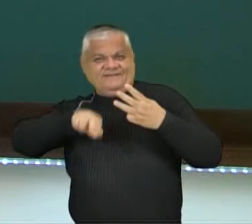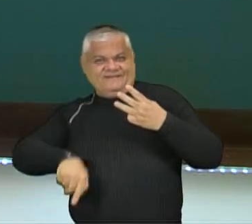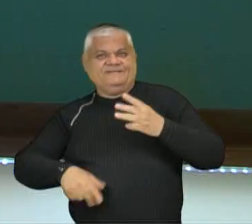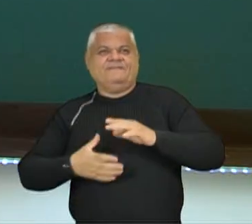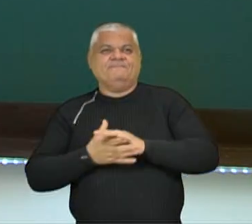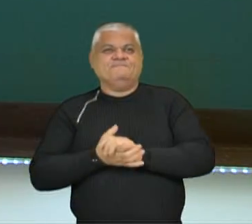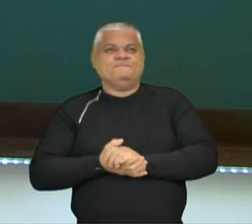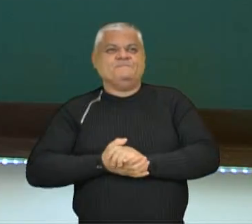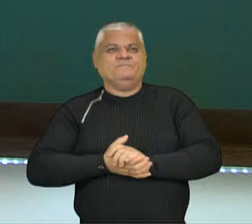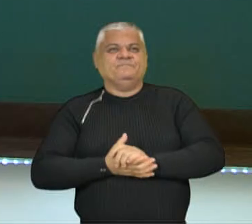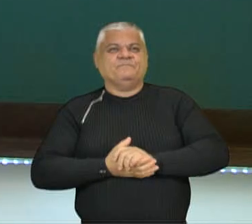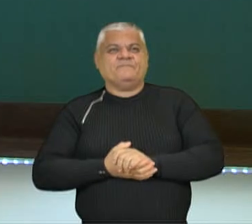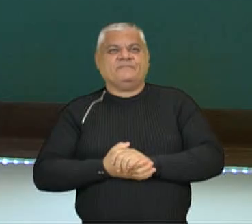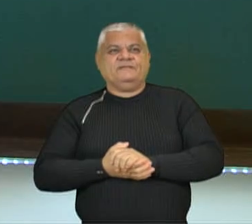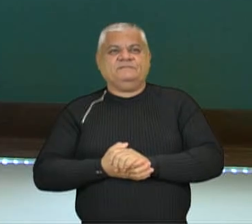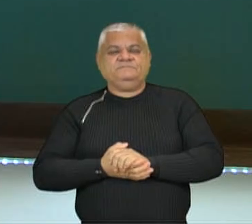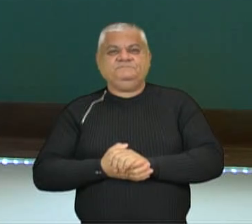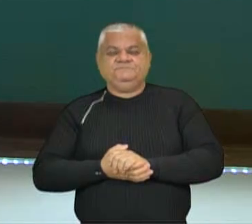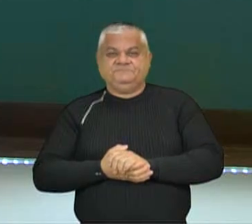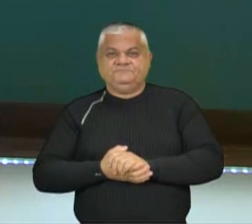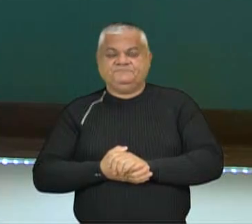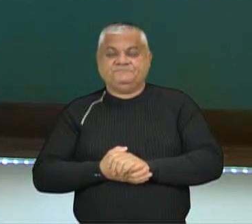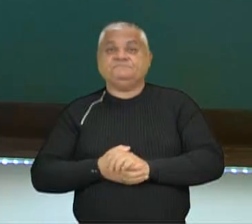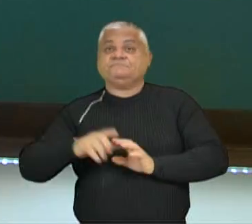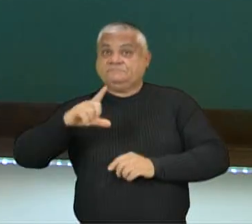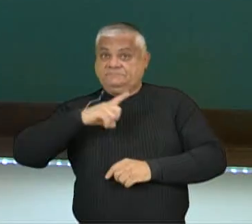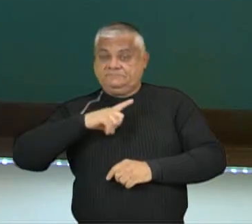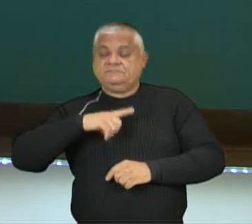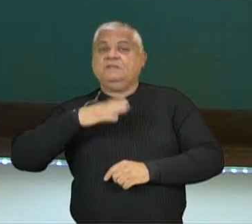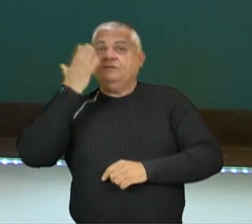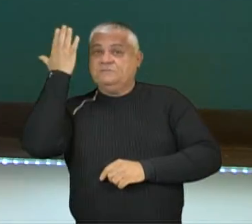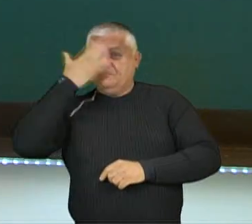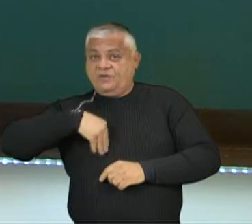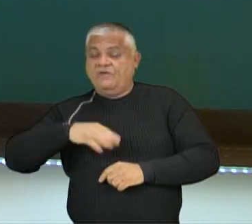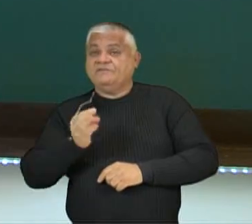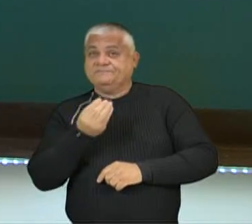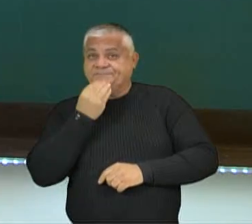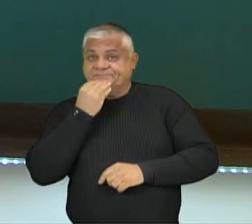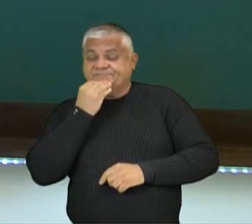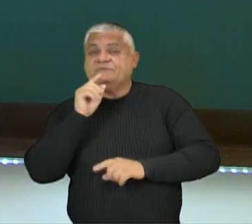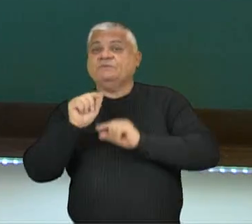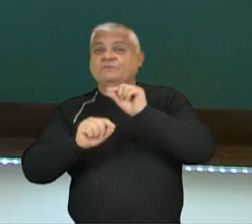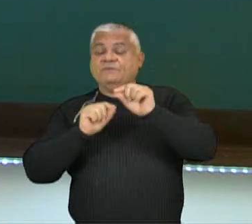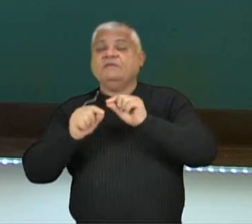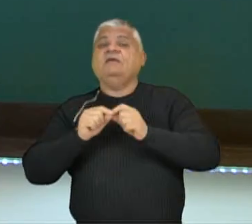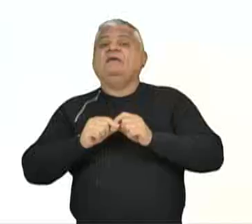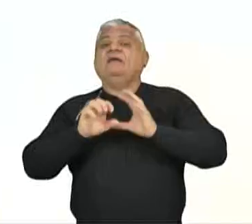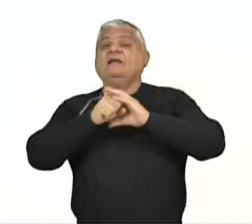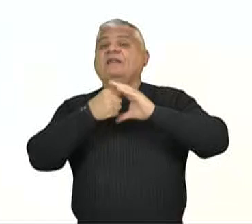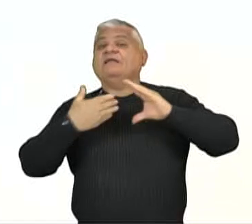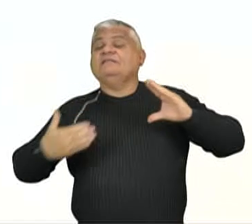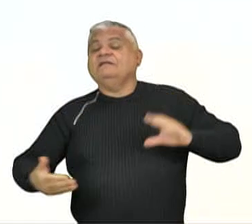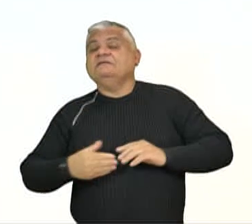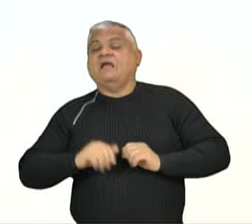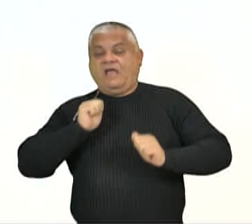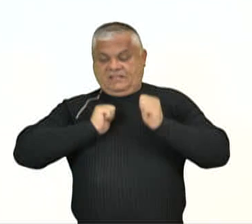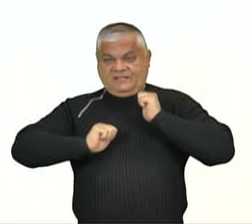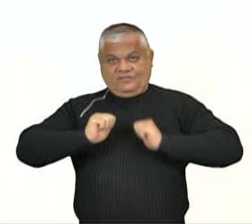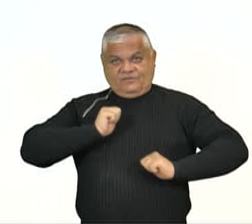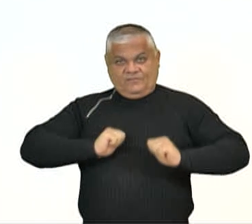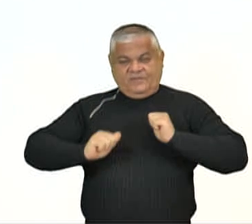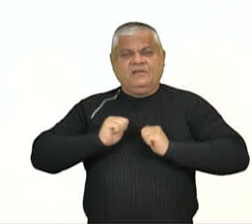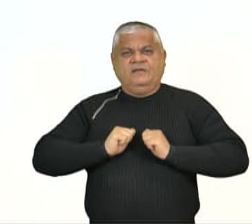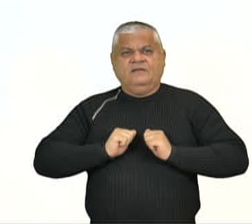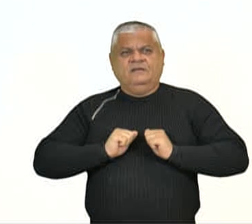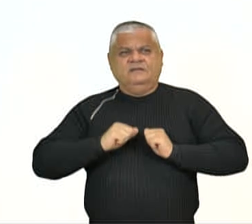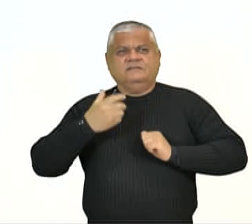tá? E a gente também tem como característica aí de evolução as evidências anatômicas. Os